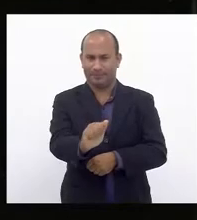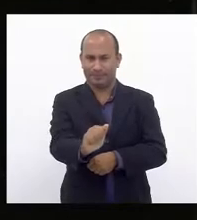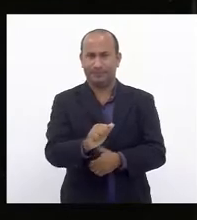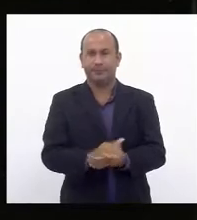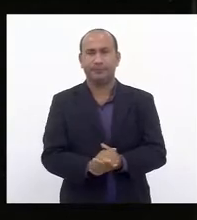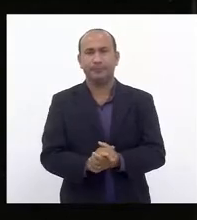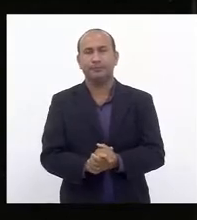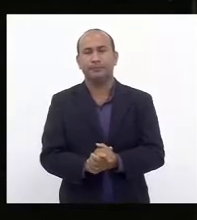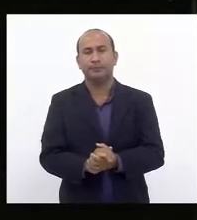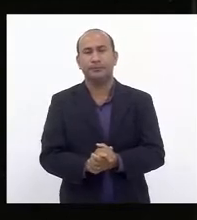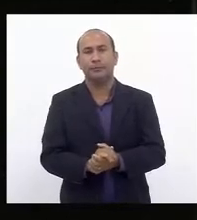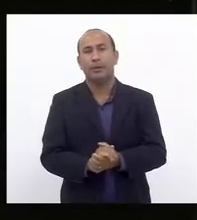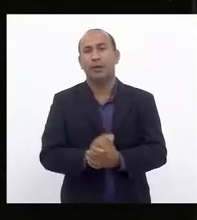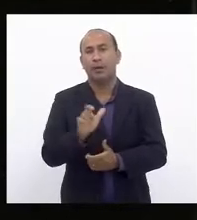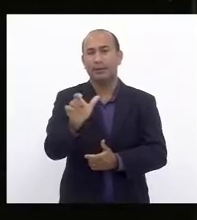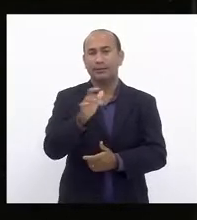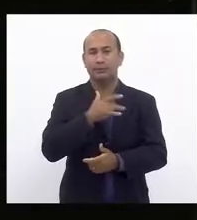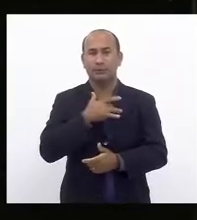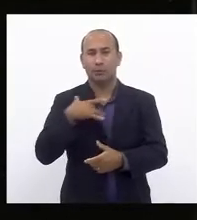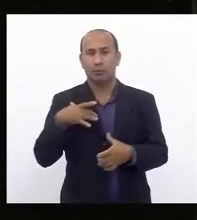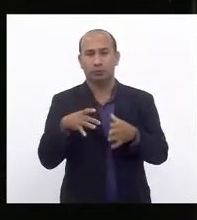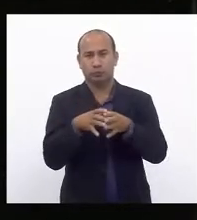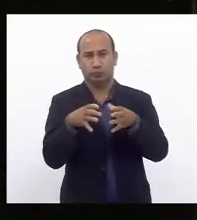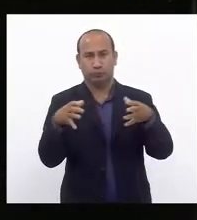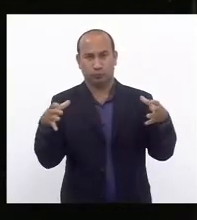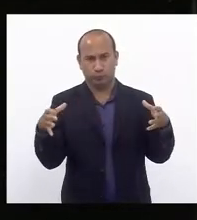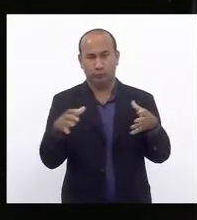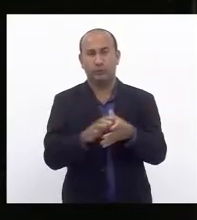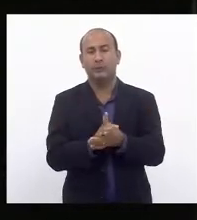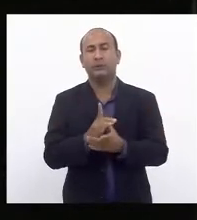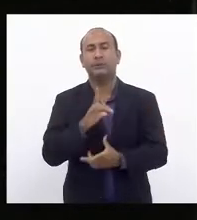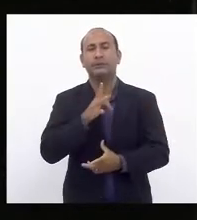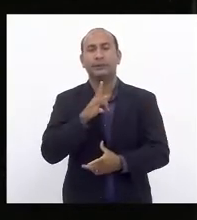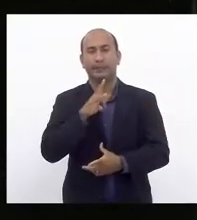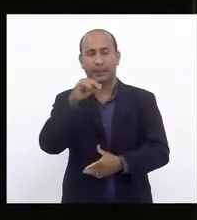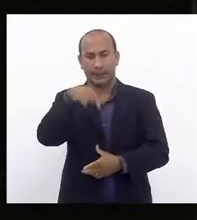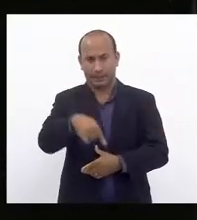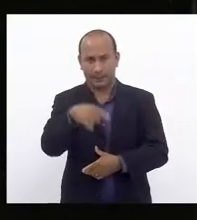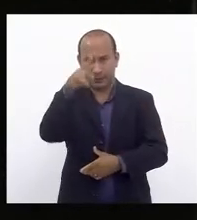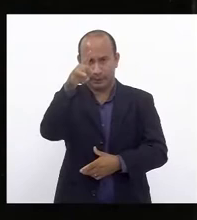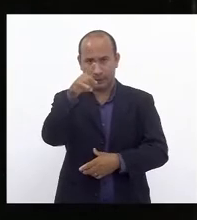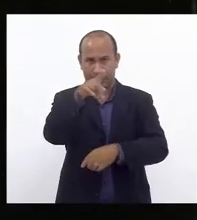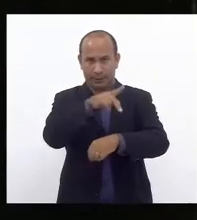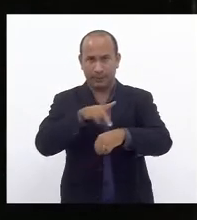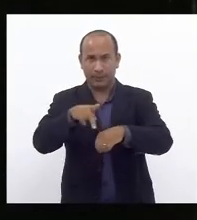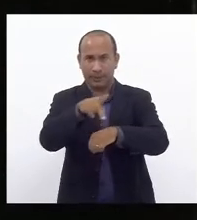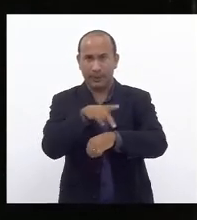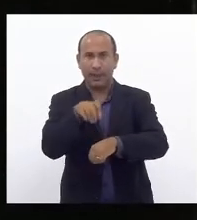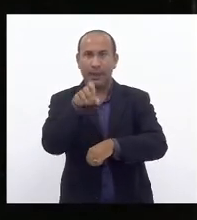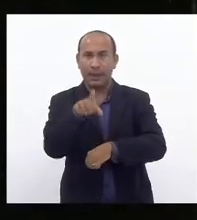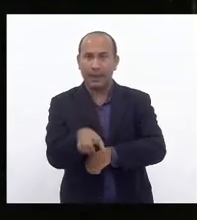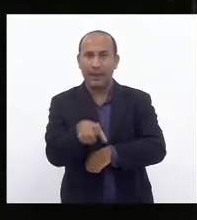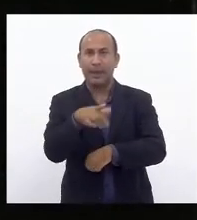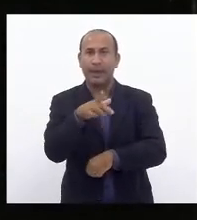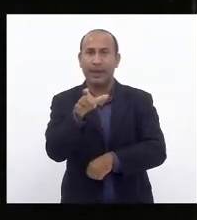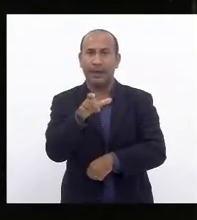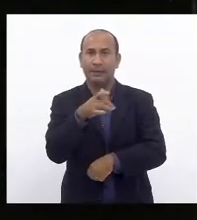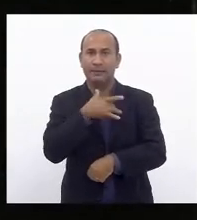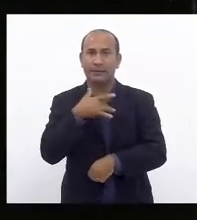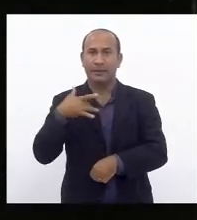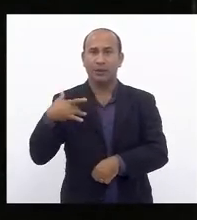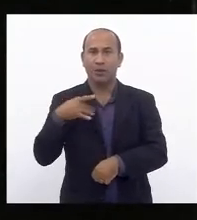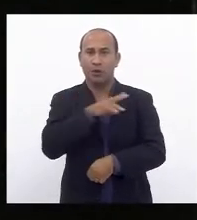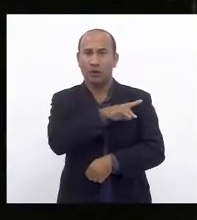o maior plano de saúde que existe no país é o plano de saúde